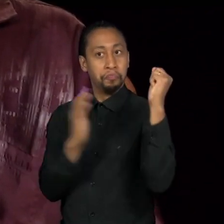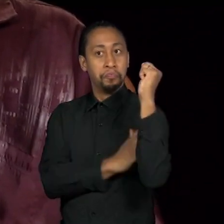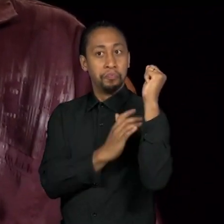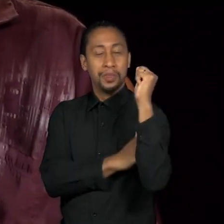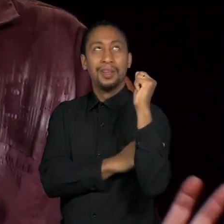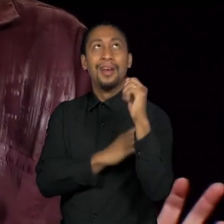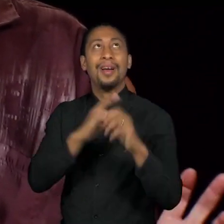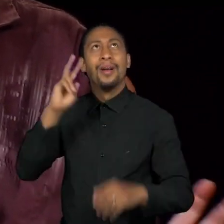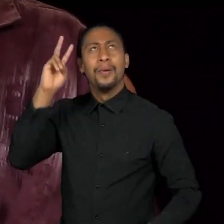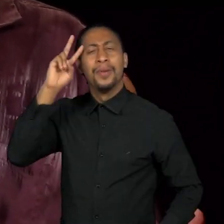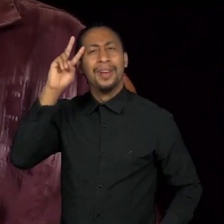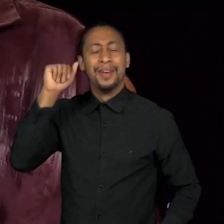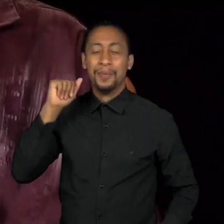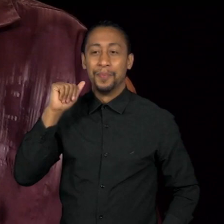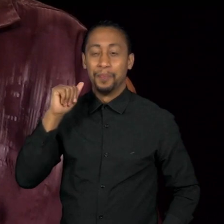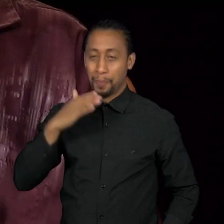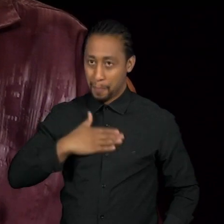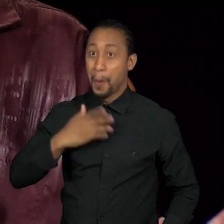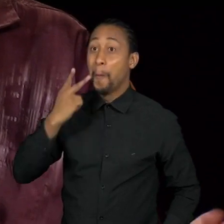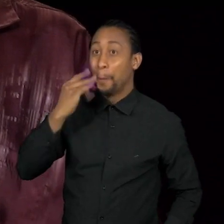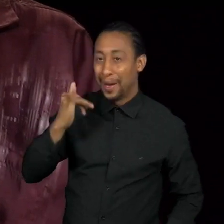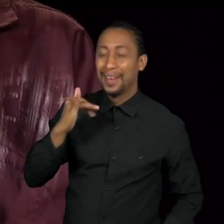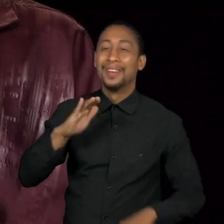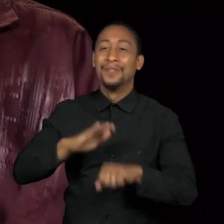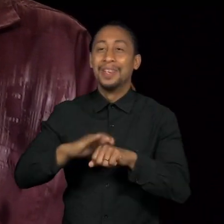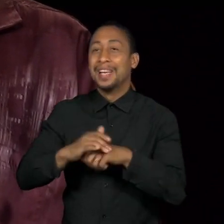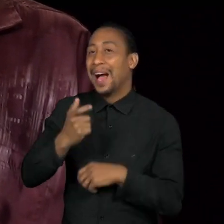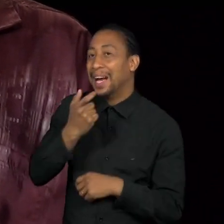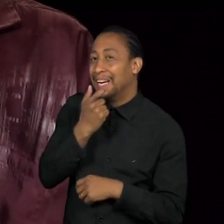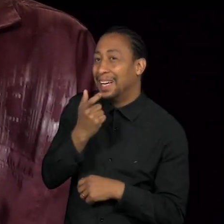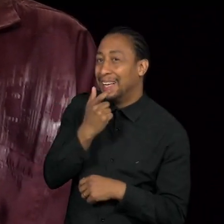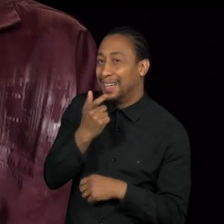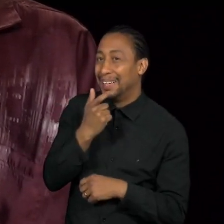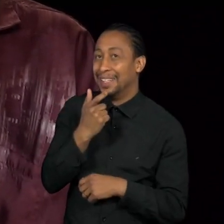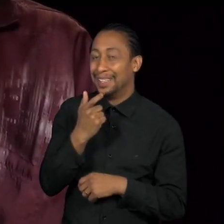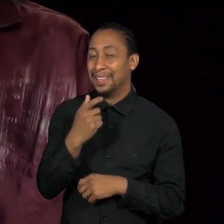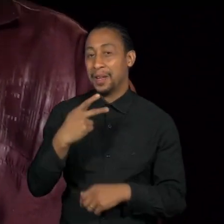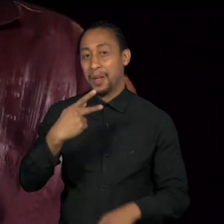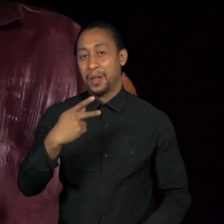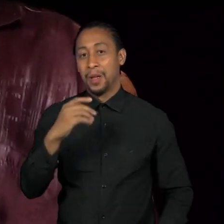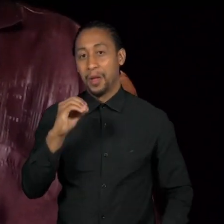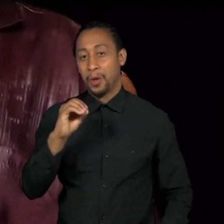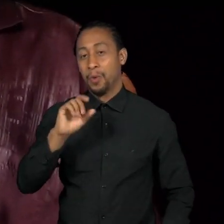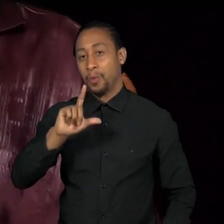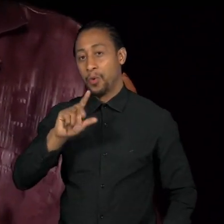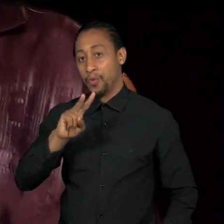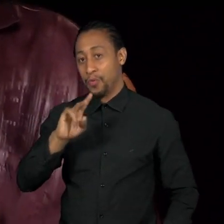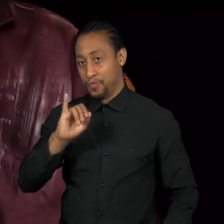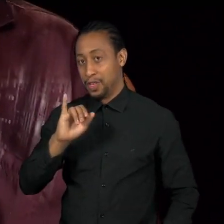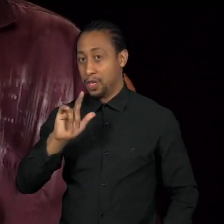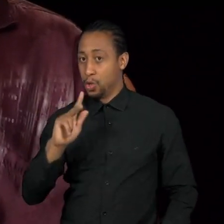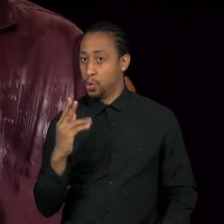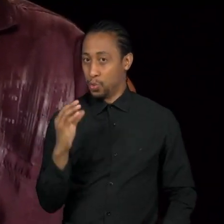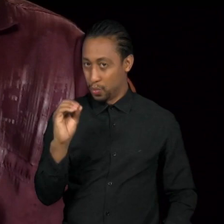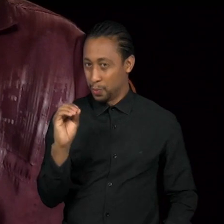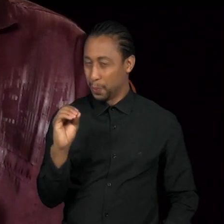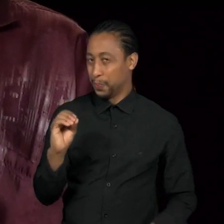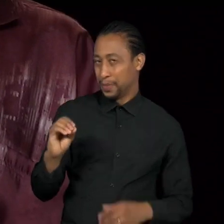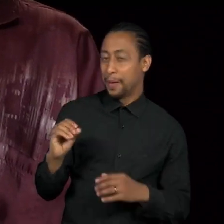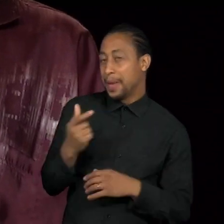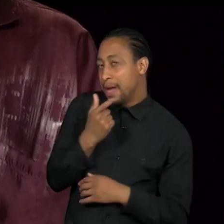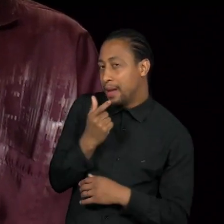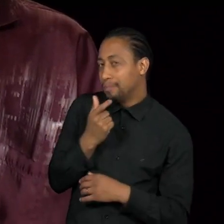uma vez, meu pai fazia biscoito de polvilho, né, aos domingos. Aí, um dia, eu, na sala, ouço meu pai falar